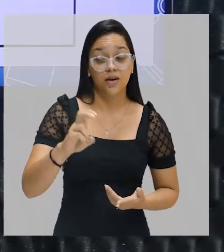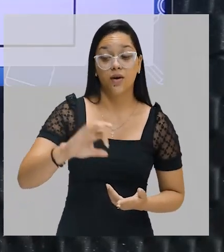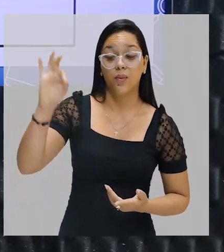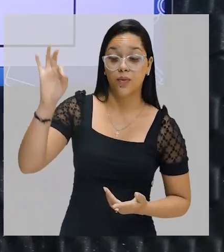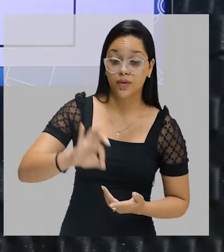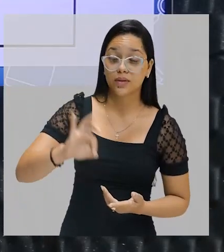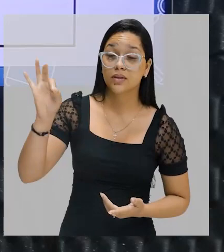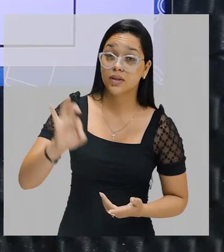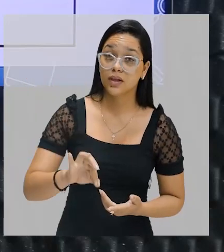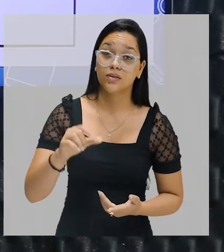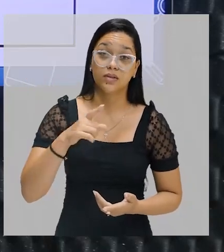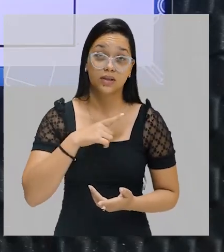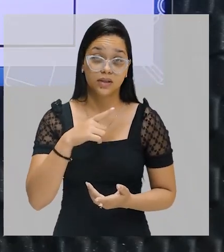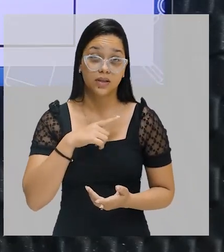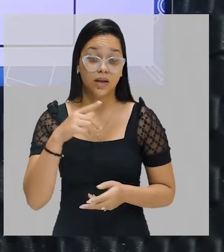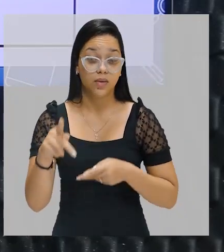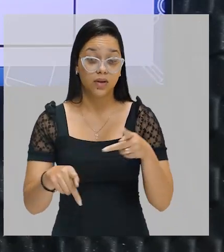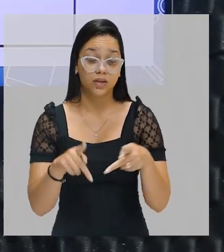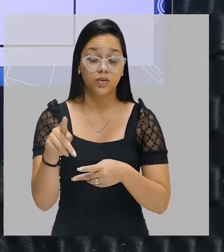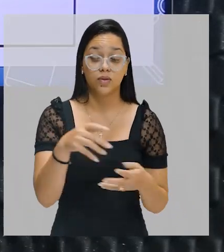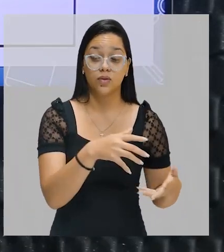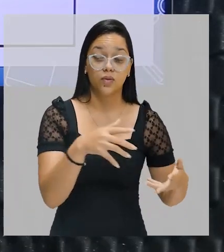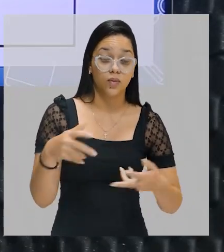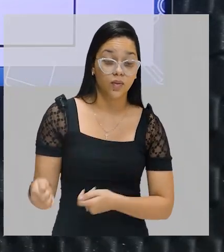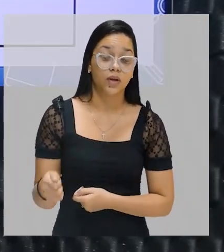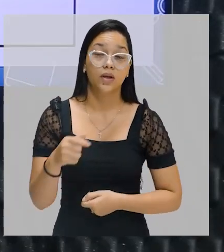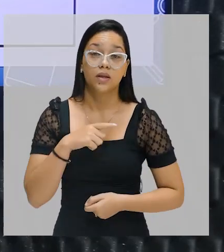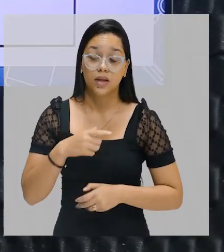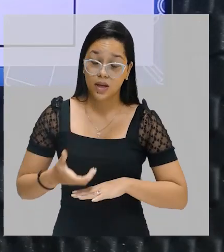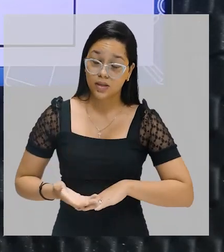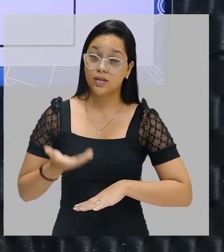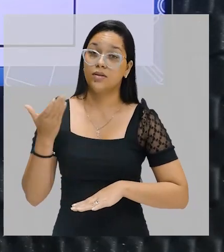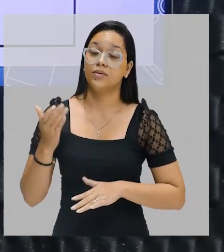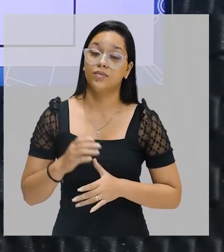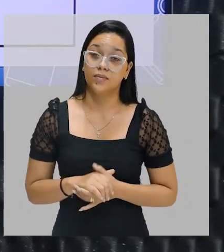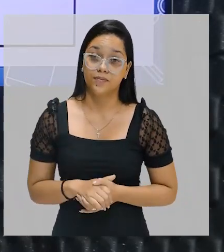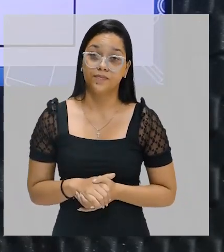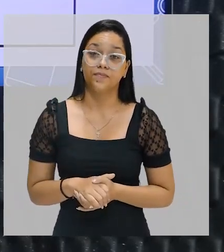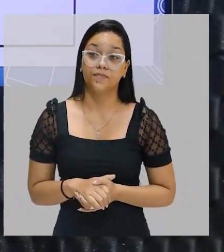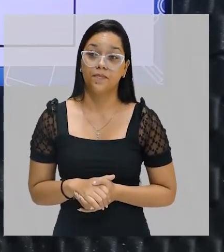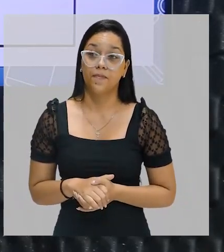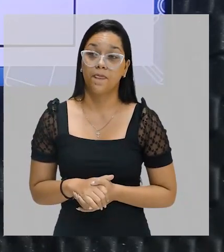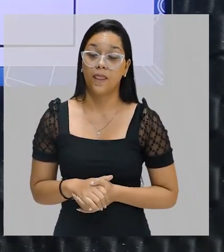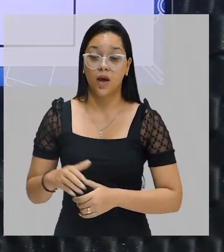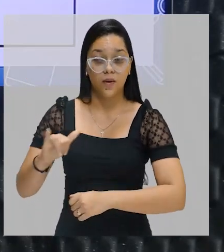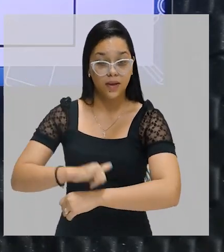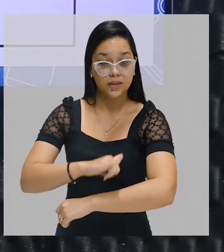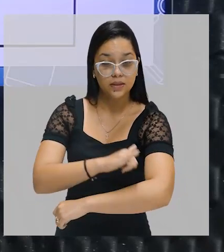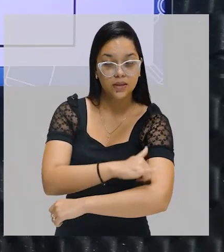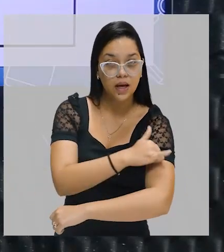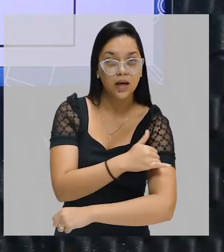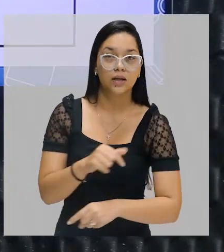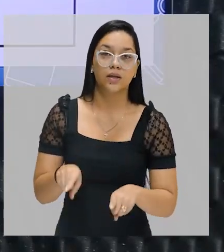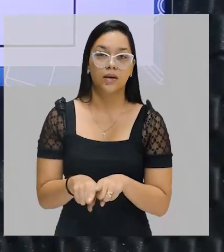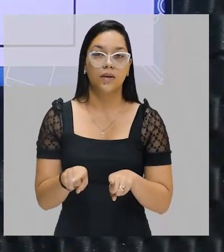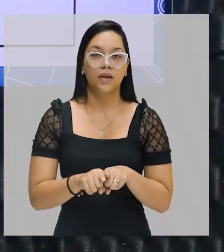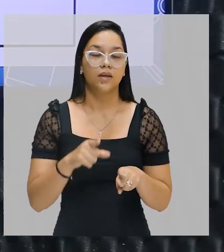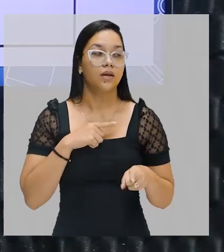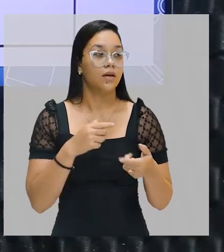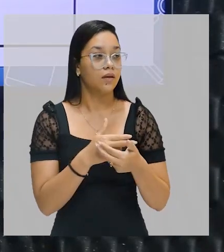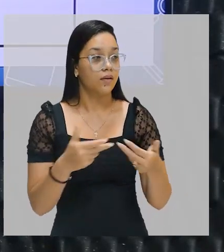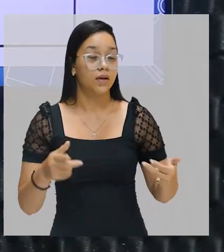25% mais ou menos aí da população mundial está acima do peso. A obesidade ela traz uma série